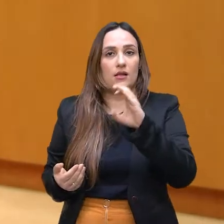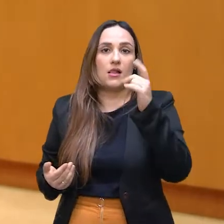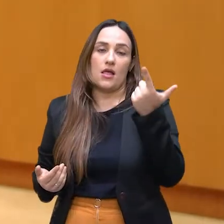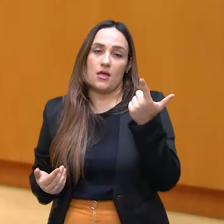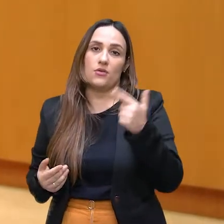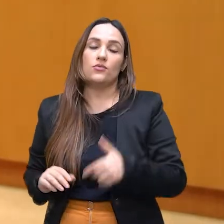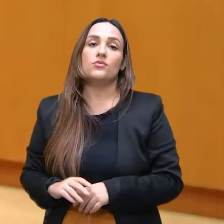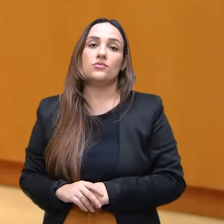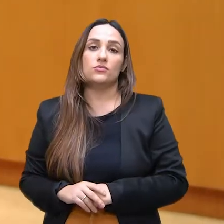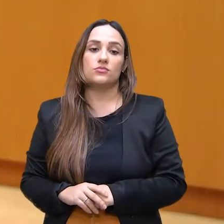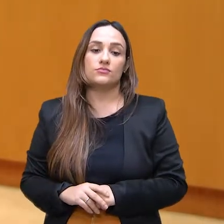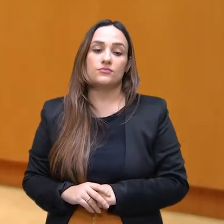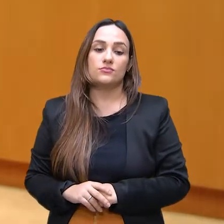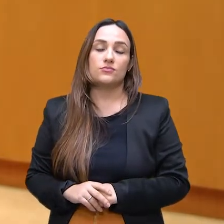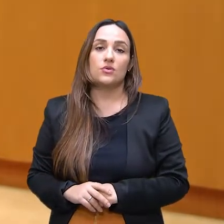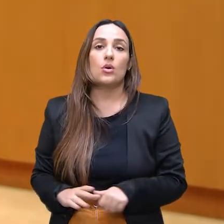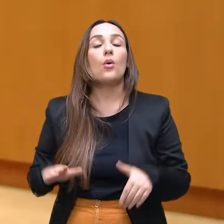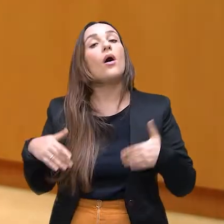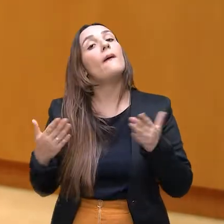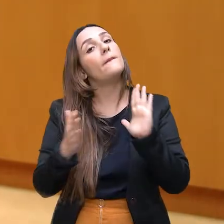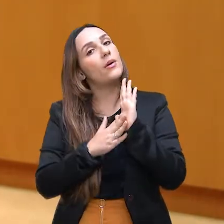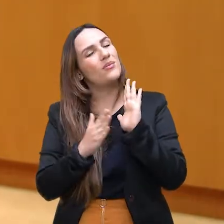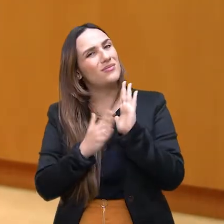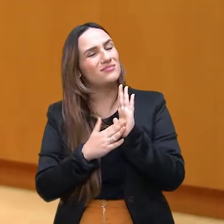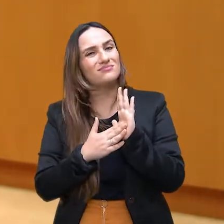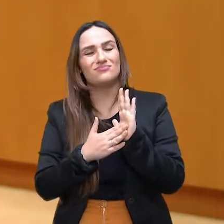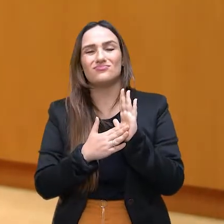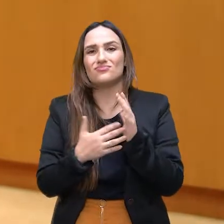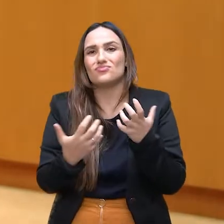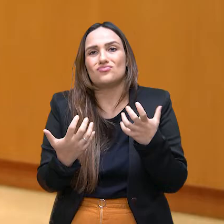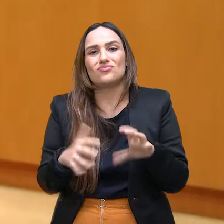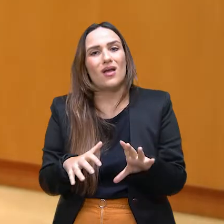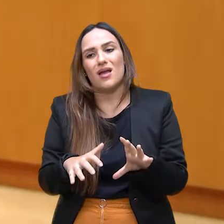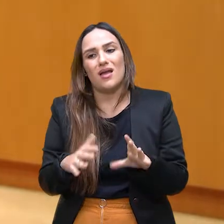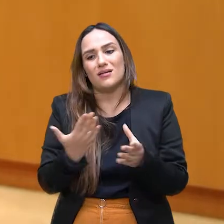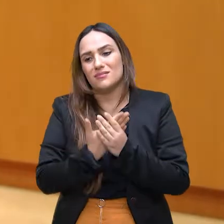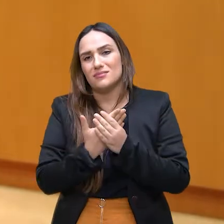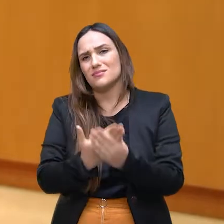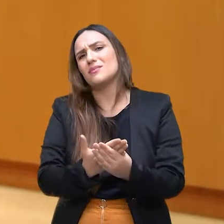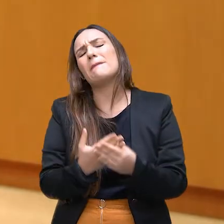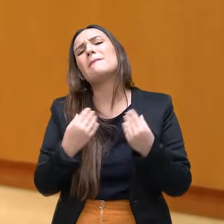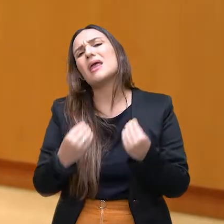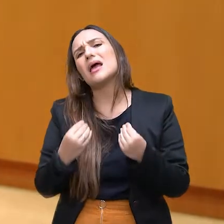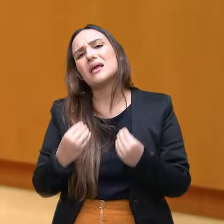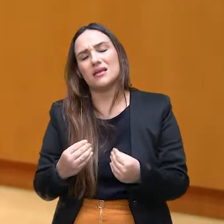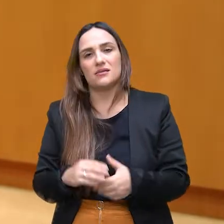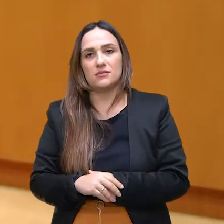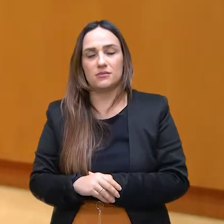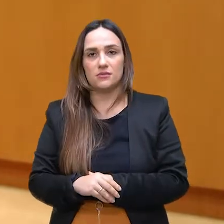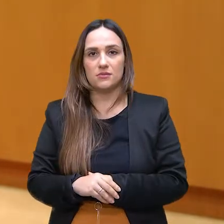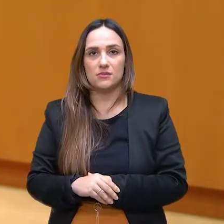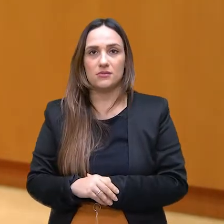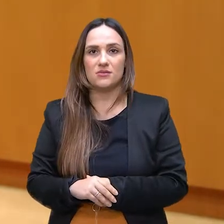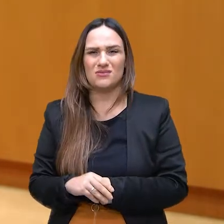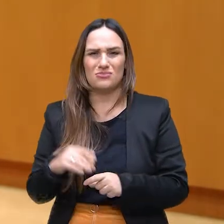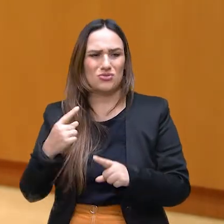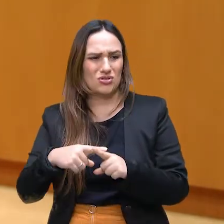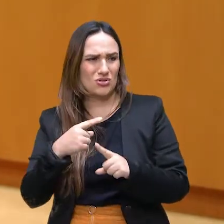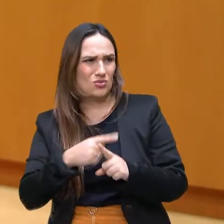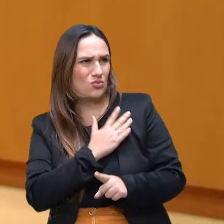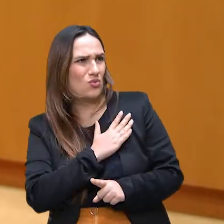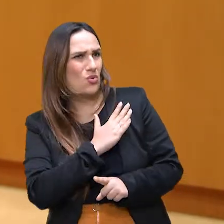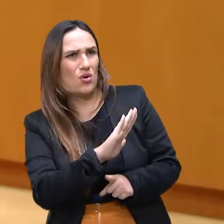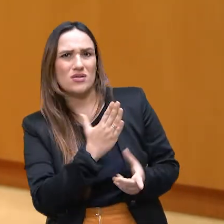Logicamente que nós pretendemos que não haja tantas ações judiciais, não por evitar a ação